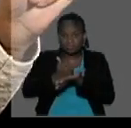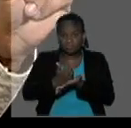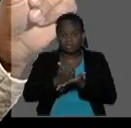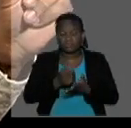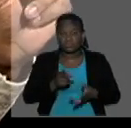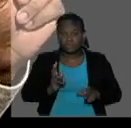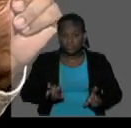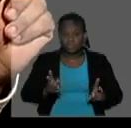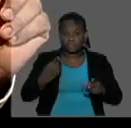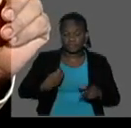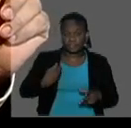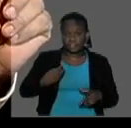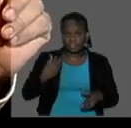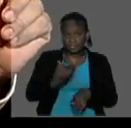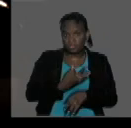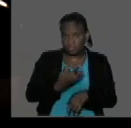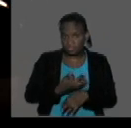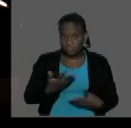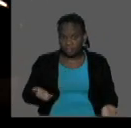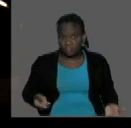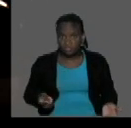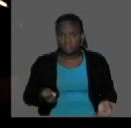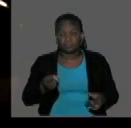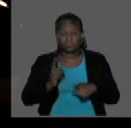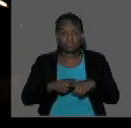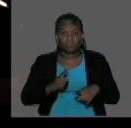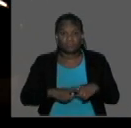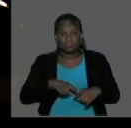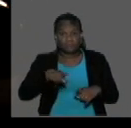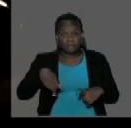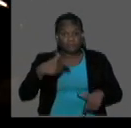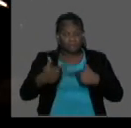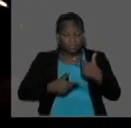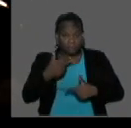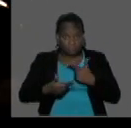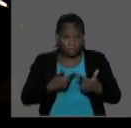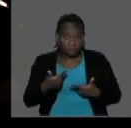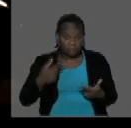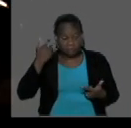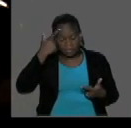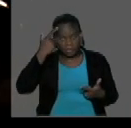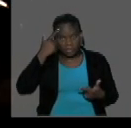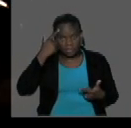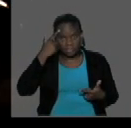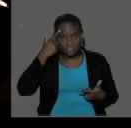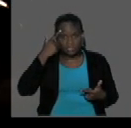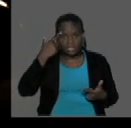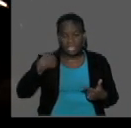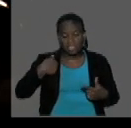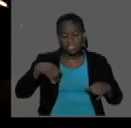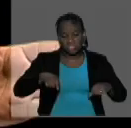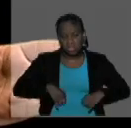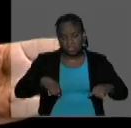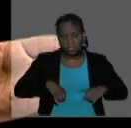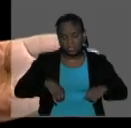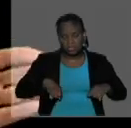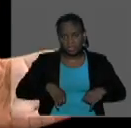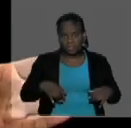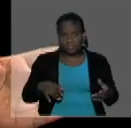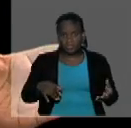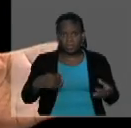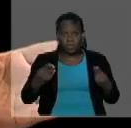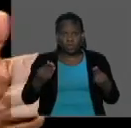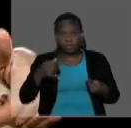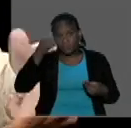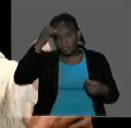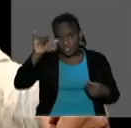aspas, para a gente sobreviver? Porque a gente vai trabalhar com a ideia da vitimização. Como é